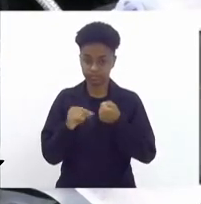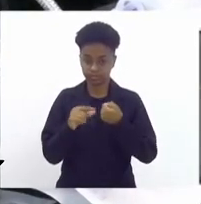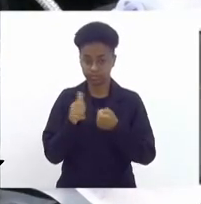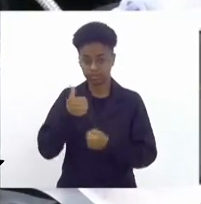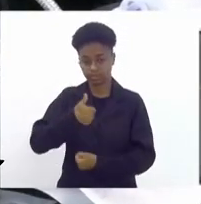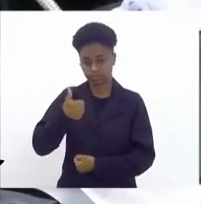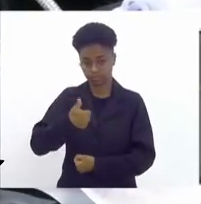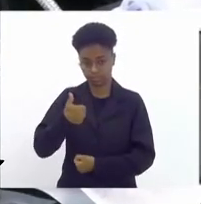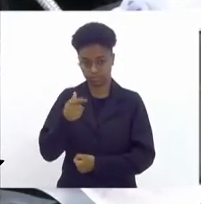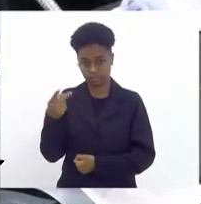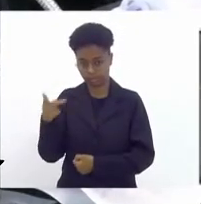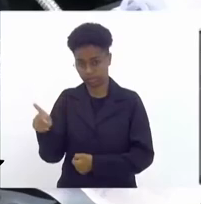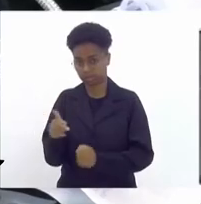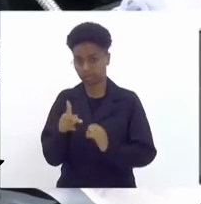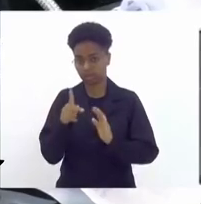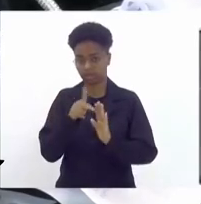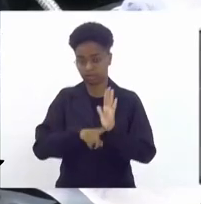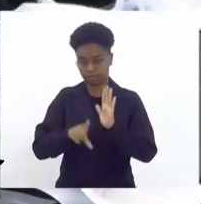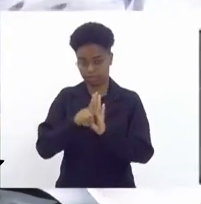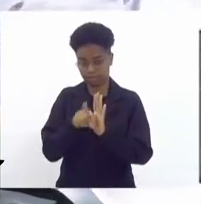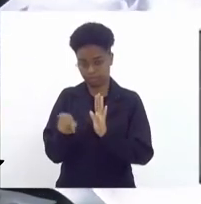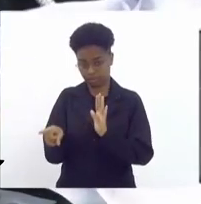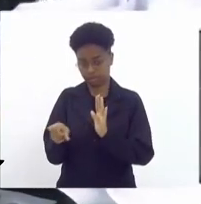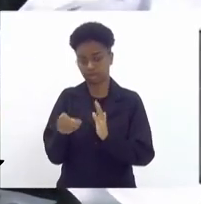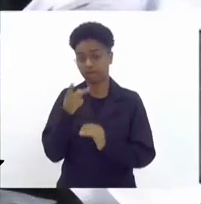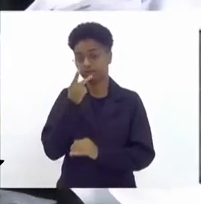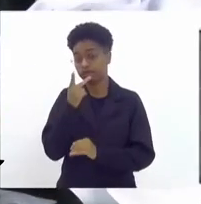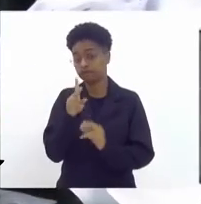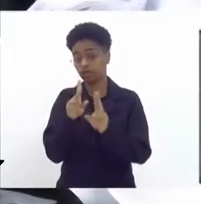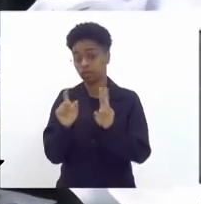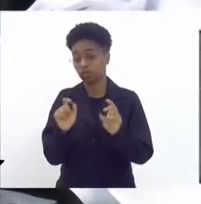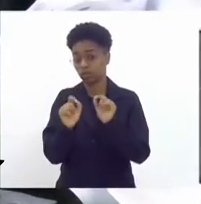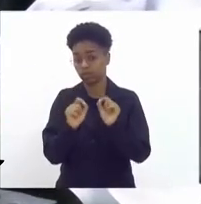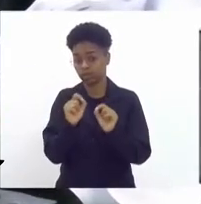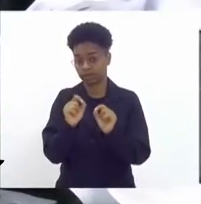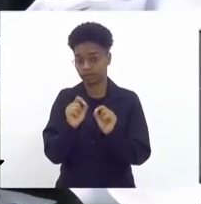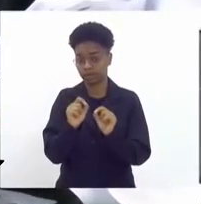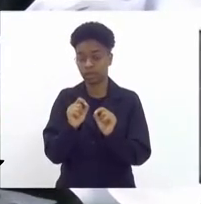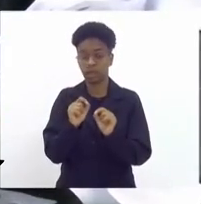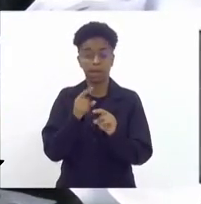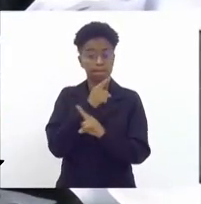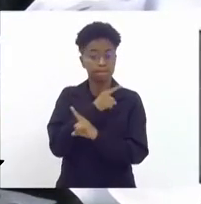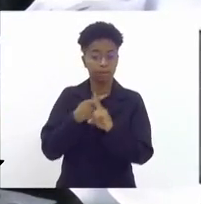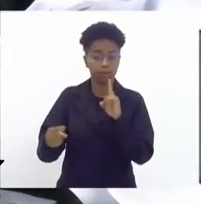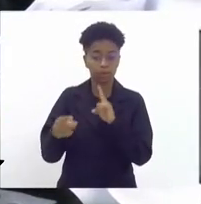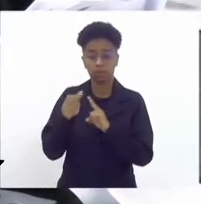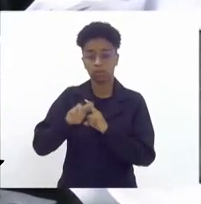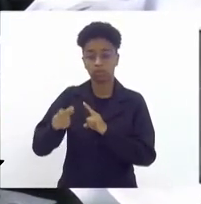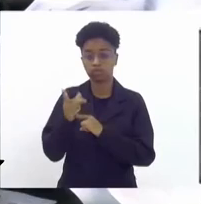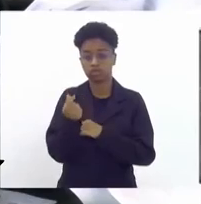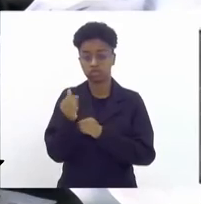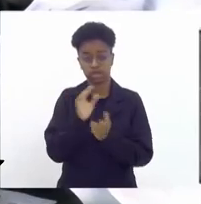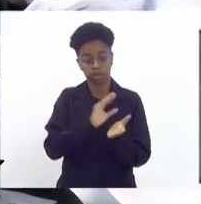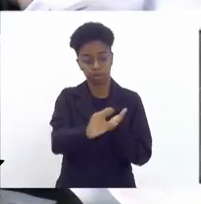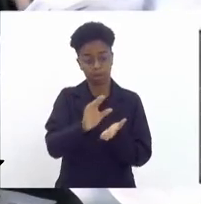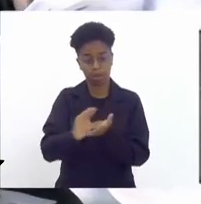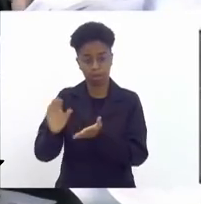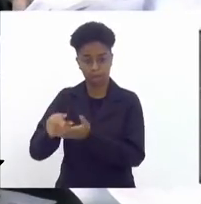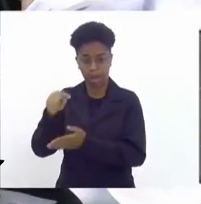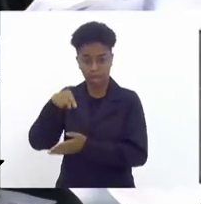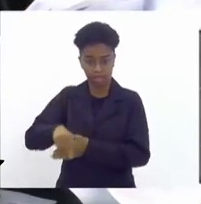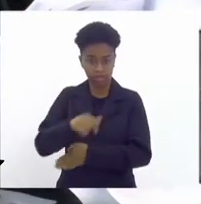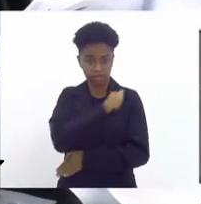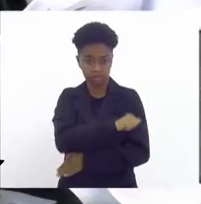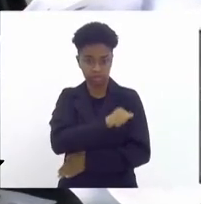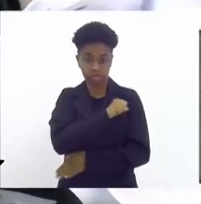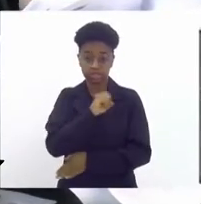PL da deputada Rosângela Gomes fala o seguinte no seu caput: fica vedada a utilização de recursos públicos no estado do Rio de Janeiro para contratação direta